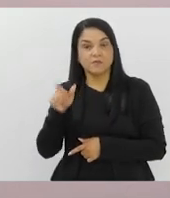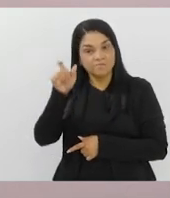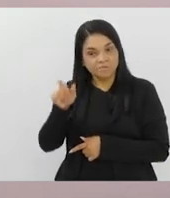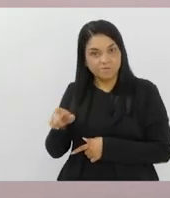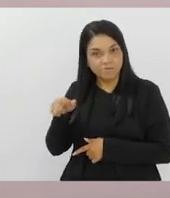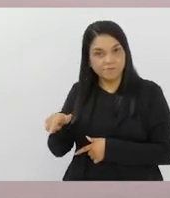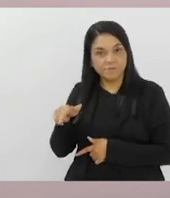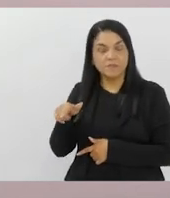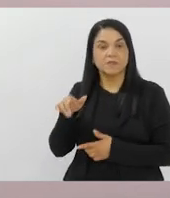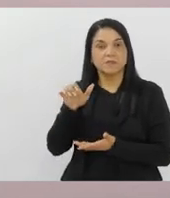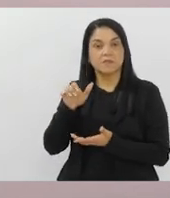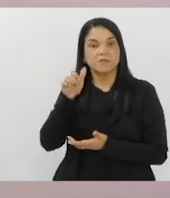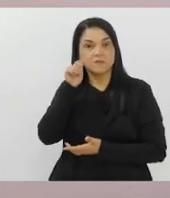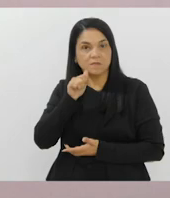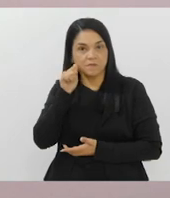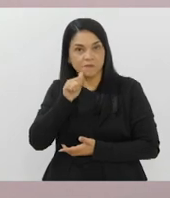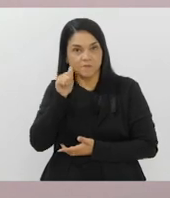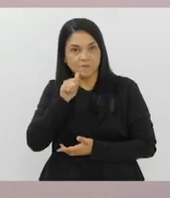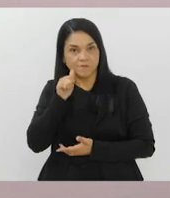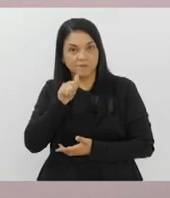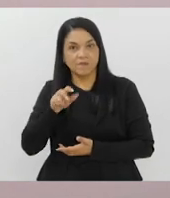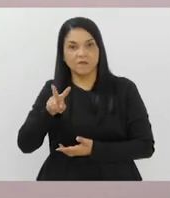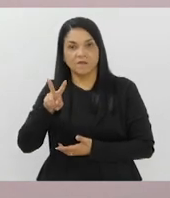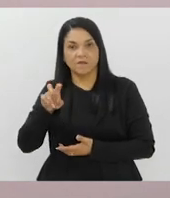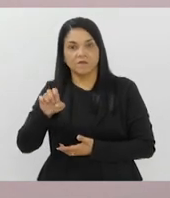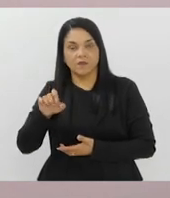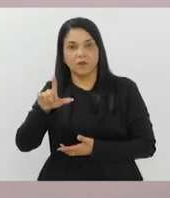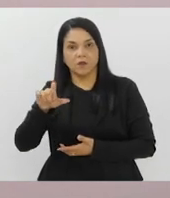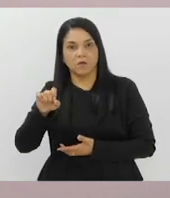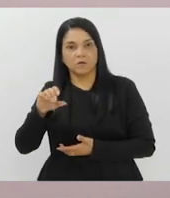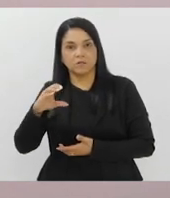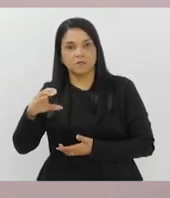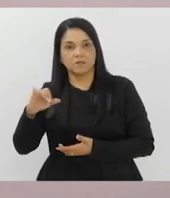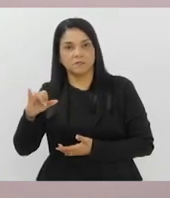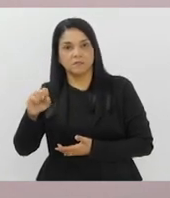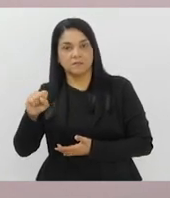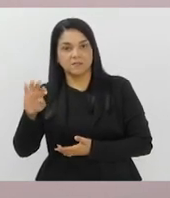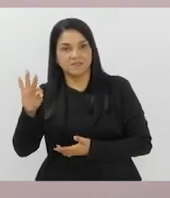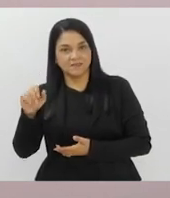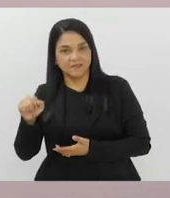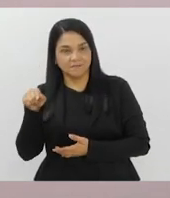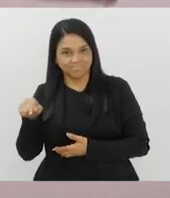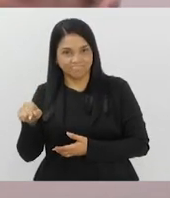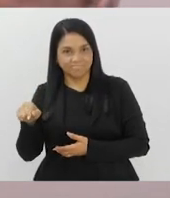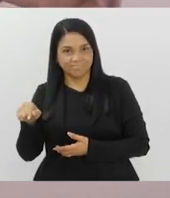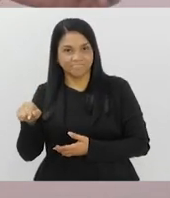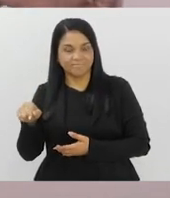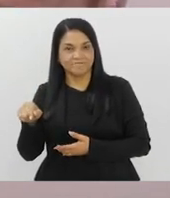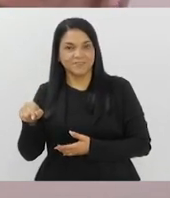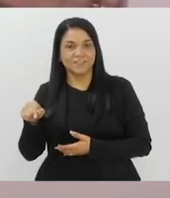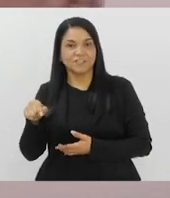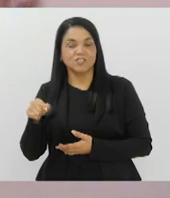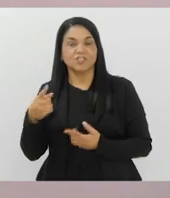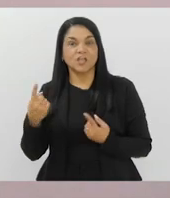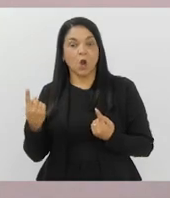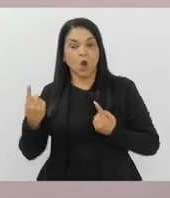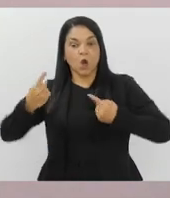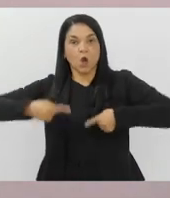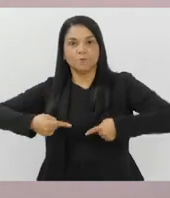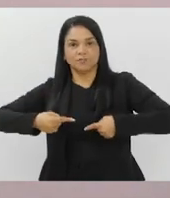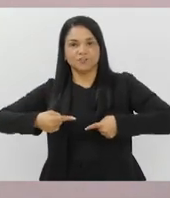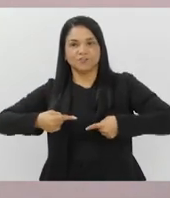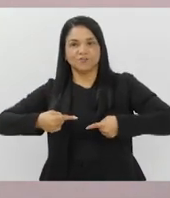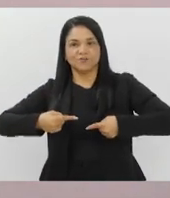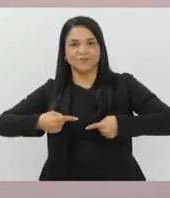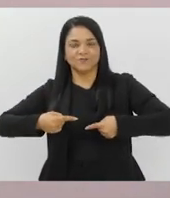é que a velocista Flávia Maria está competindo. Alguém